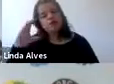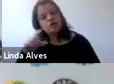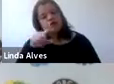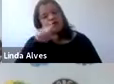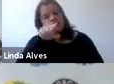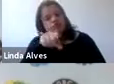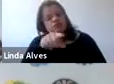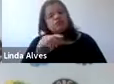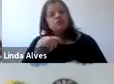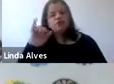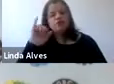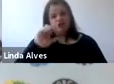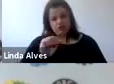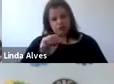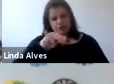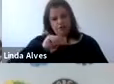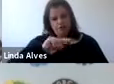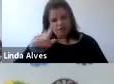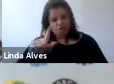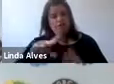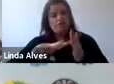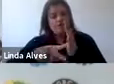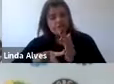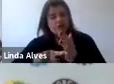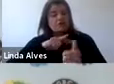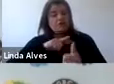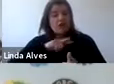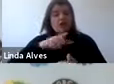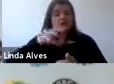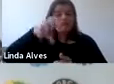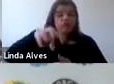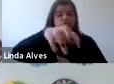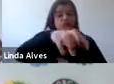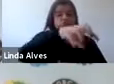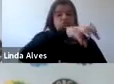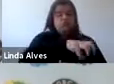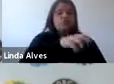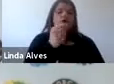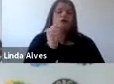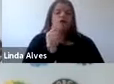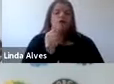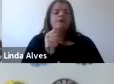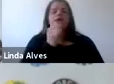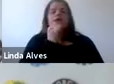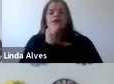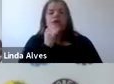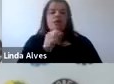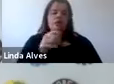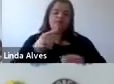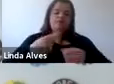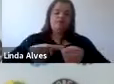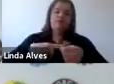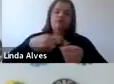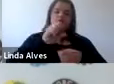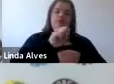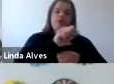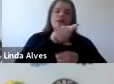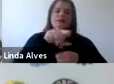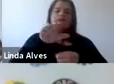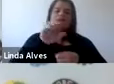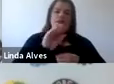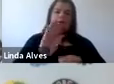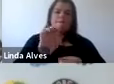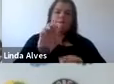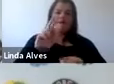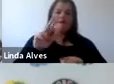a gente sabe que existem outras, né, centrais nas outras plantas, como é o caso de São Bernardo, por exemplo. Então, eu quero que você diga aqui